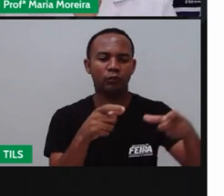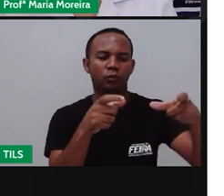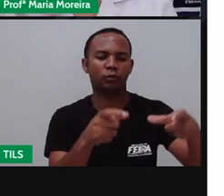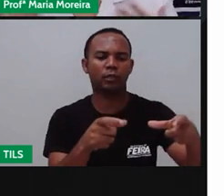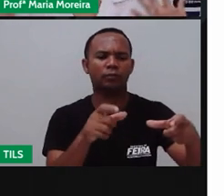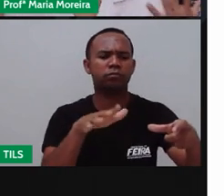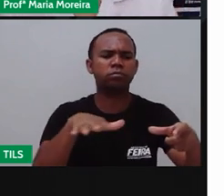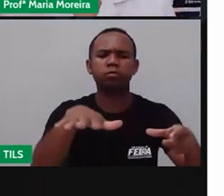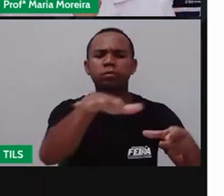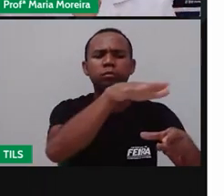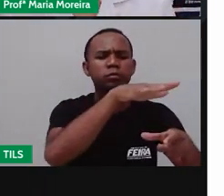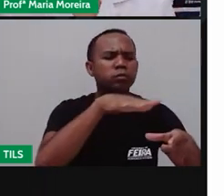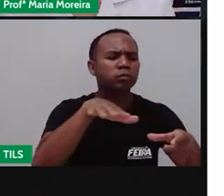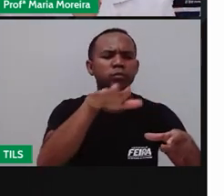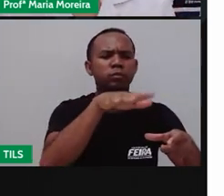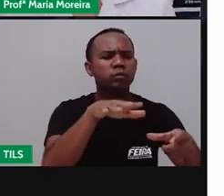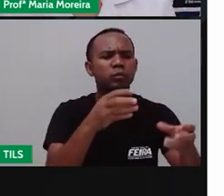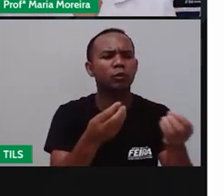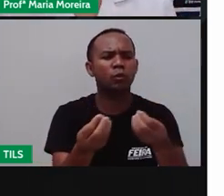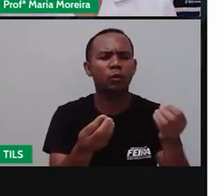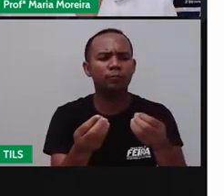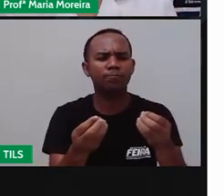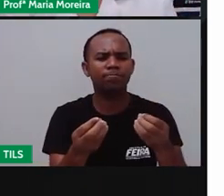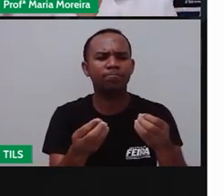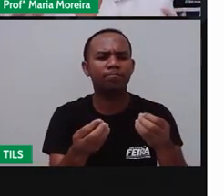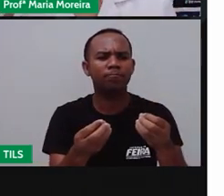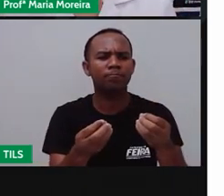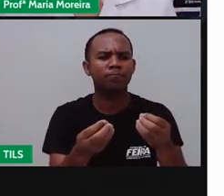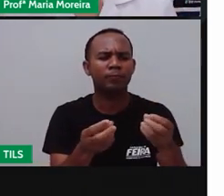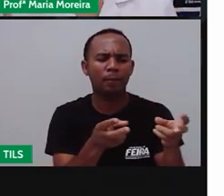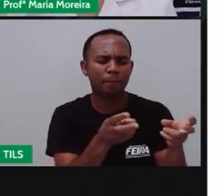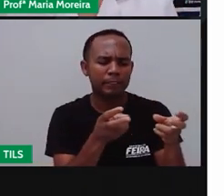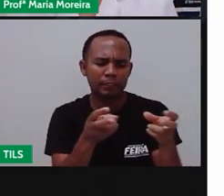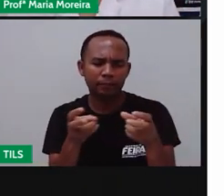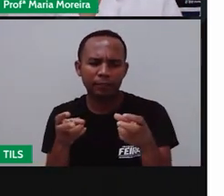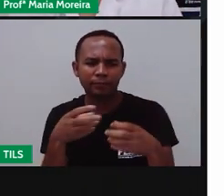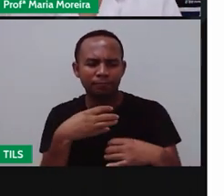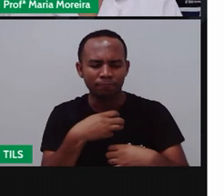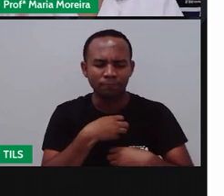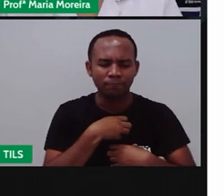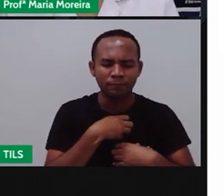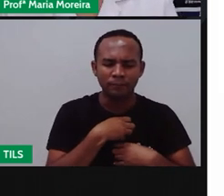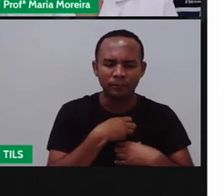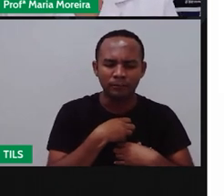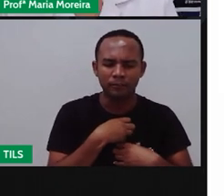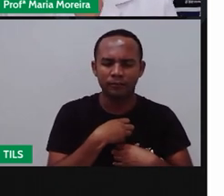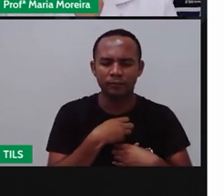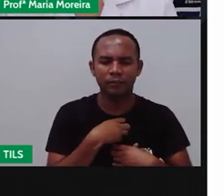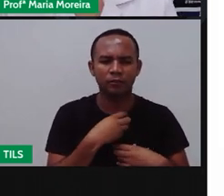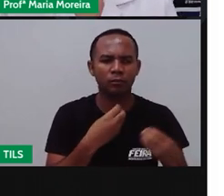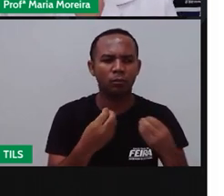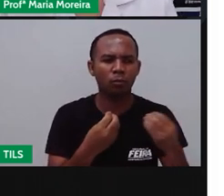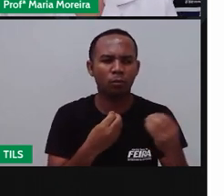aí com os sentidos? E aí ela vai falando, né, dessa ligação